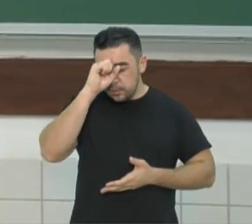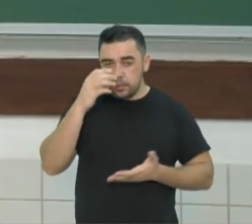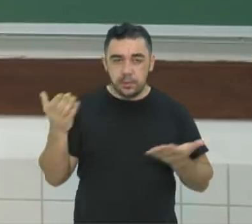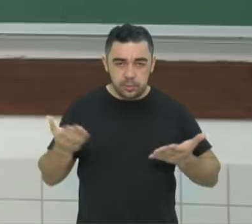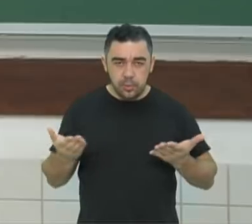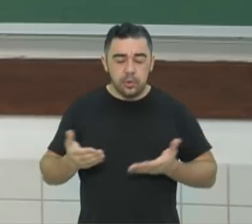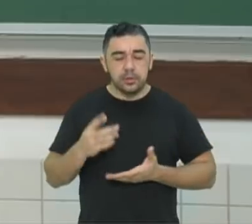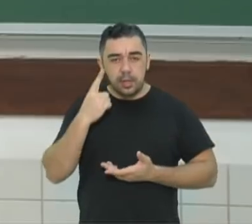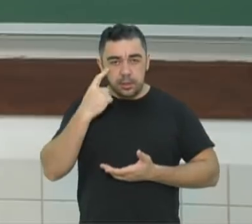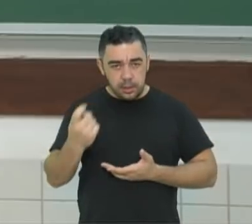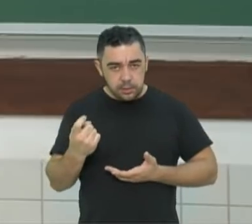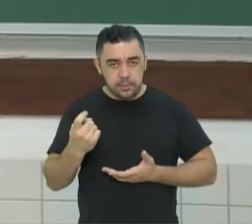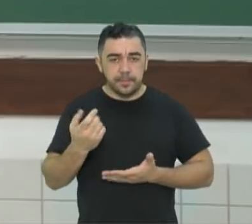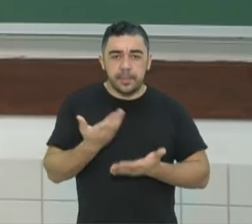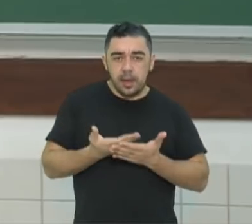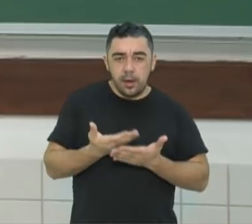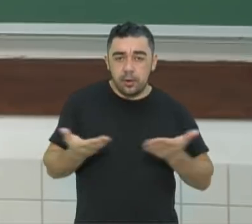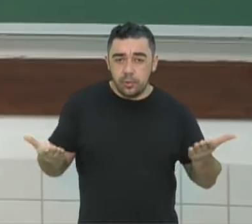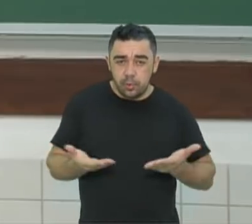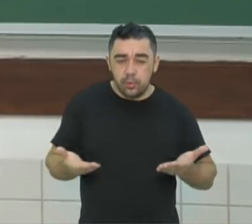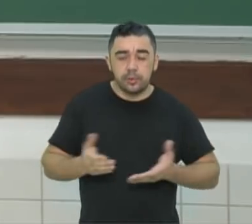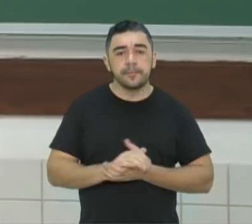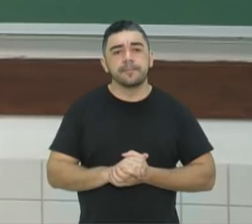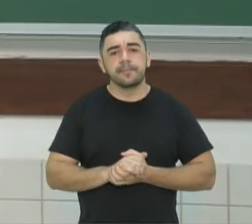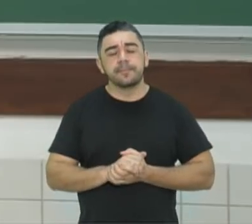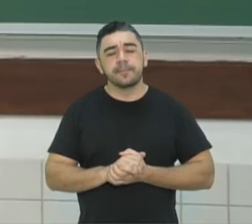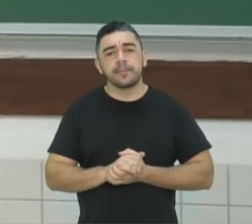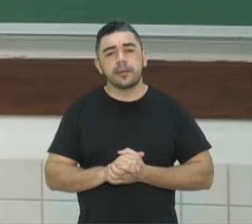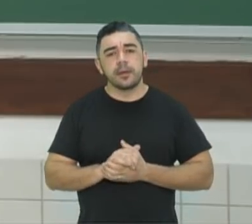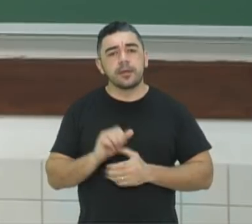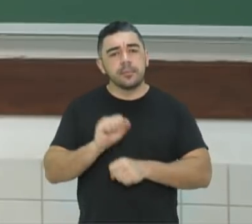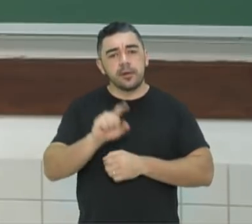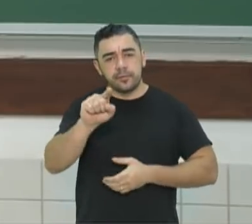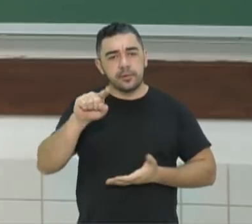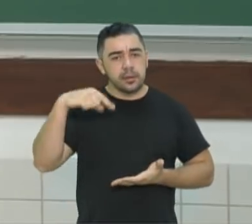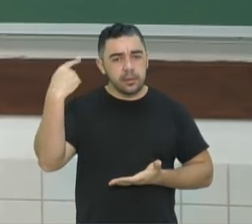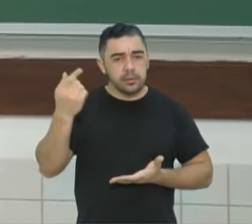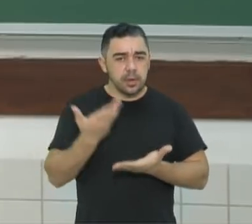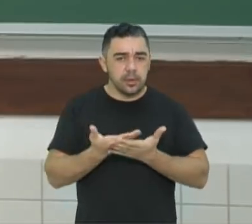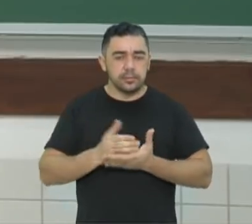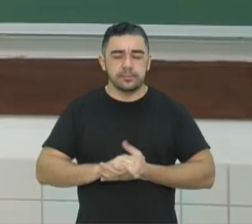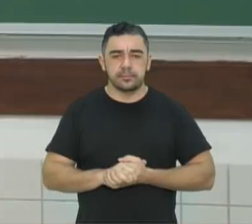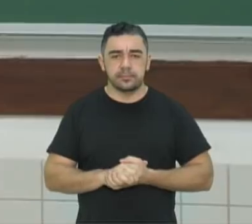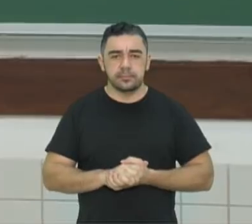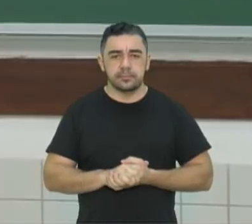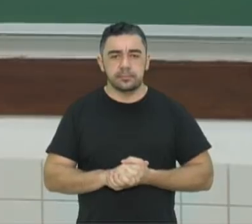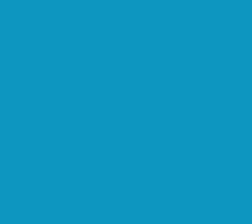muito interessante a nossa aula de hoje, e até a próxima então. Obrigado.